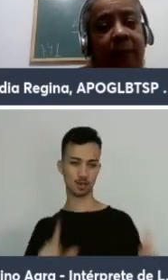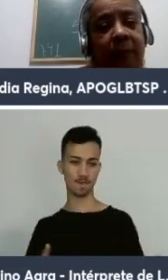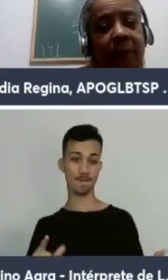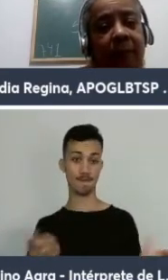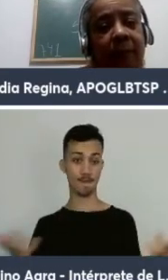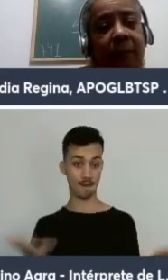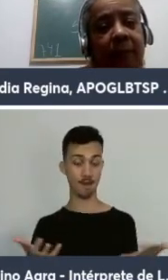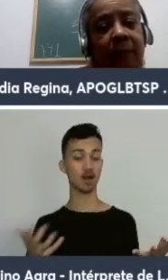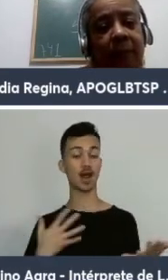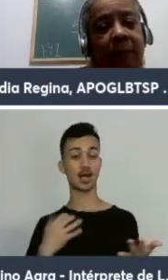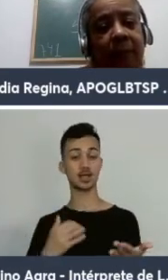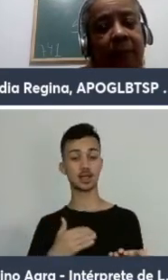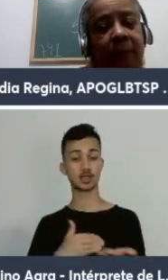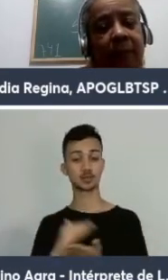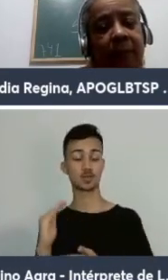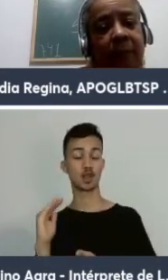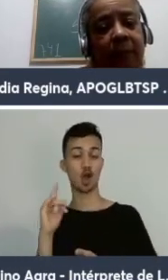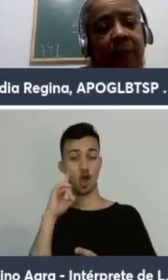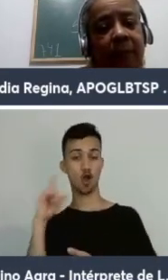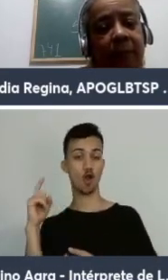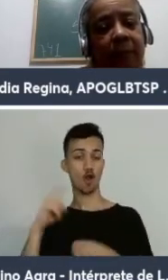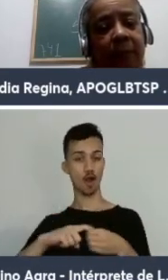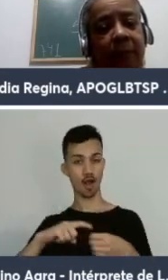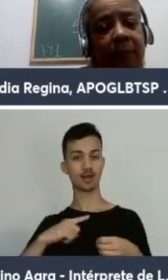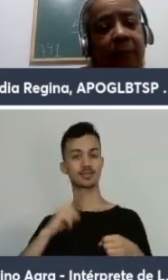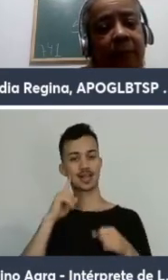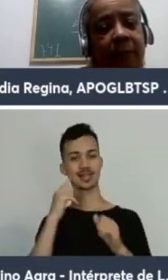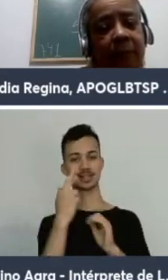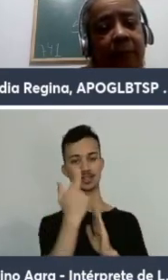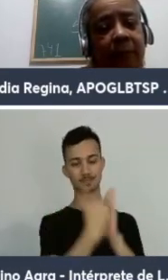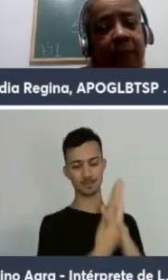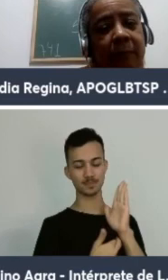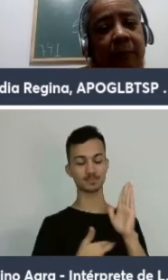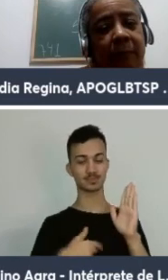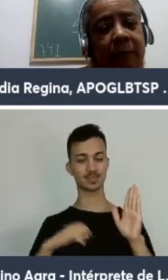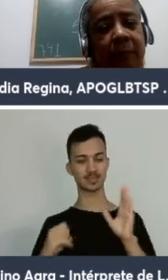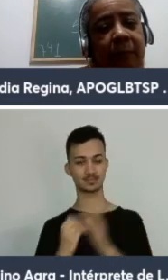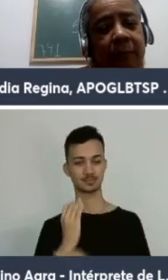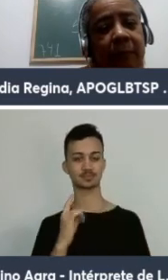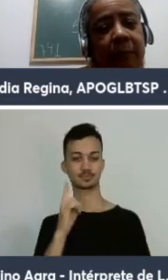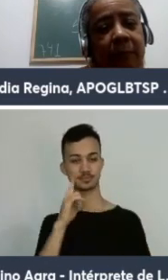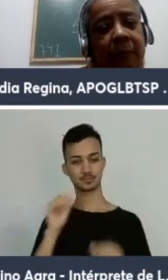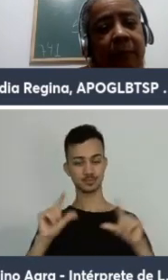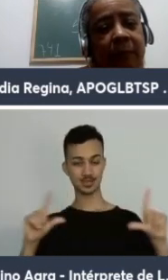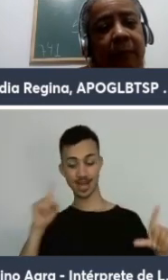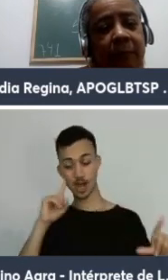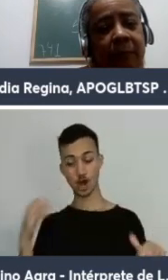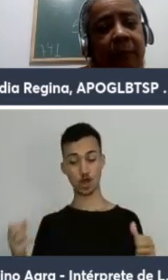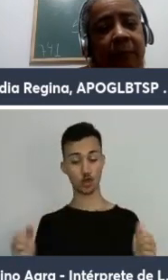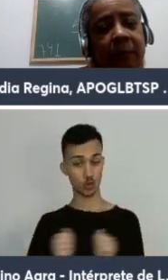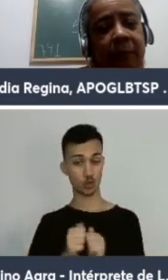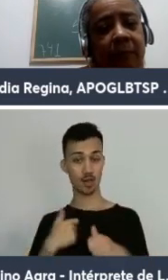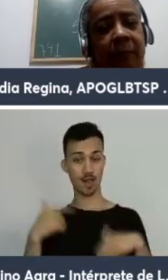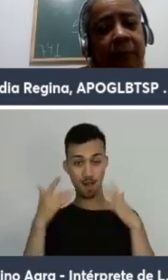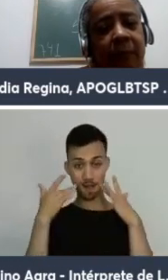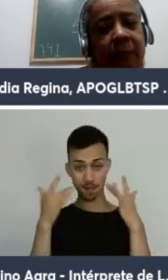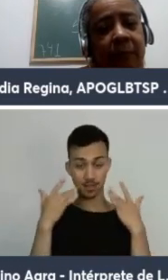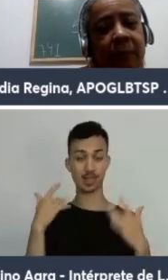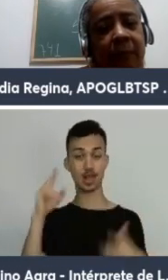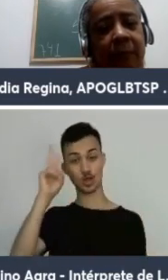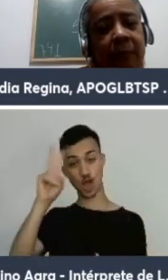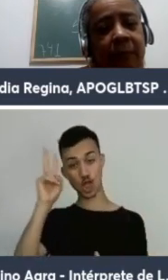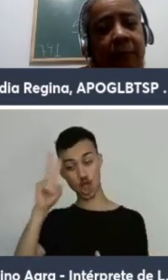caminhando com o roteiro para a série que a gente vai fazer, contando a nossa história.